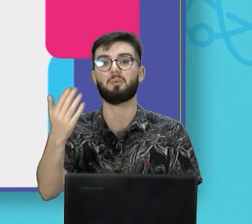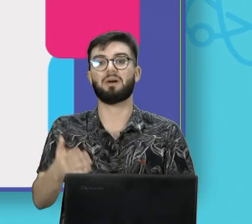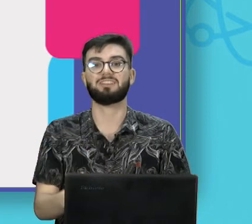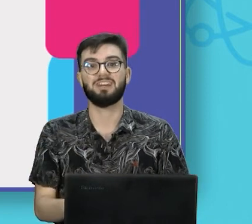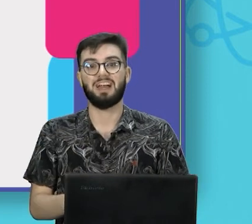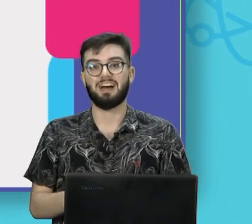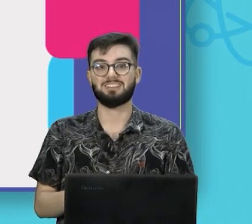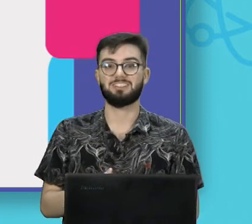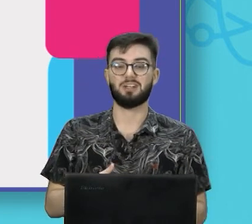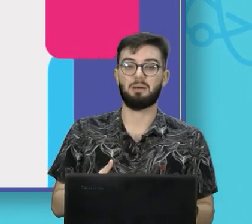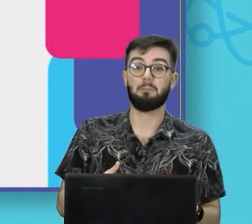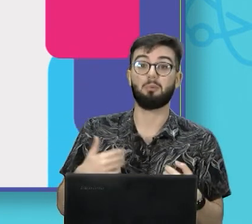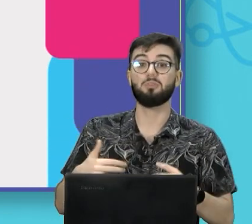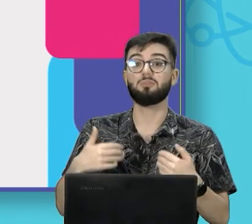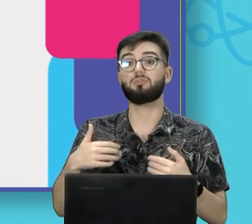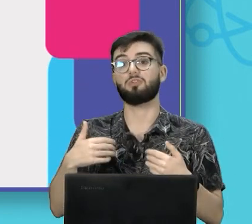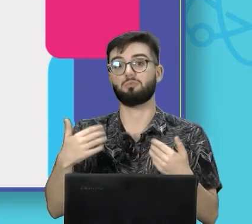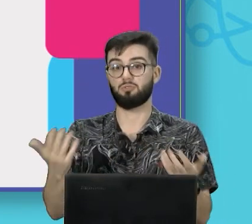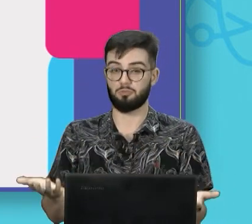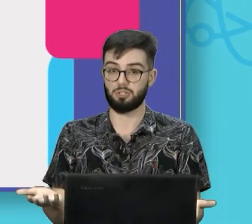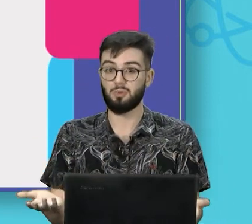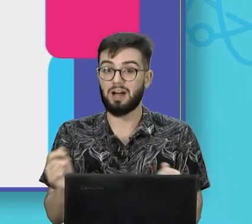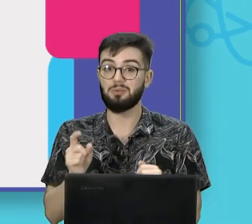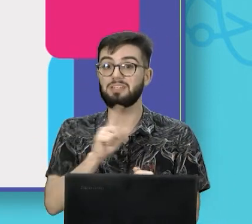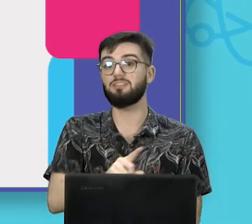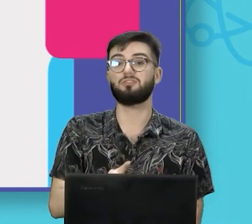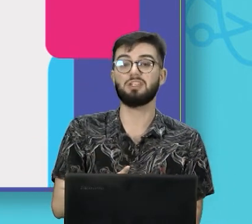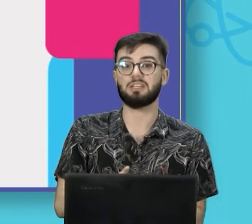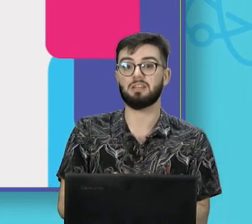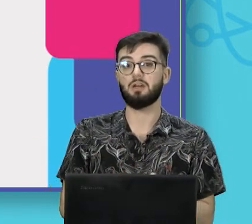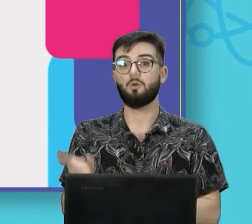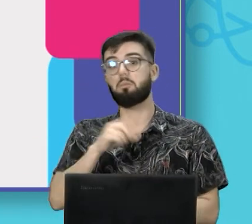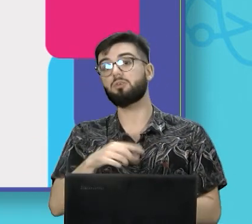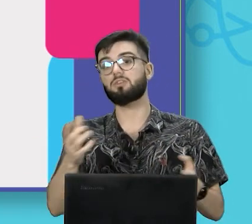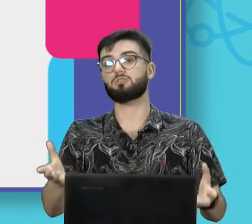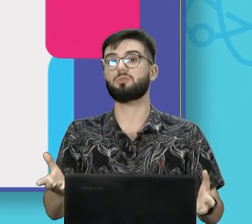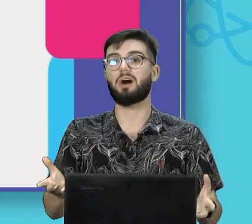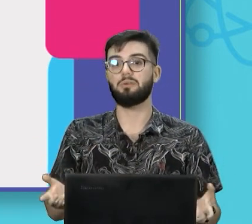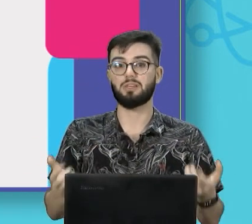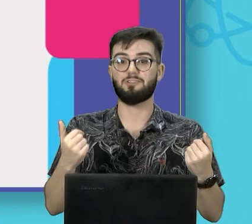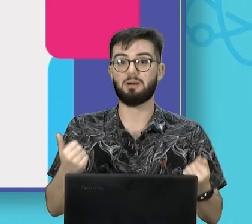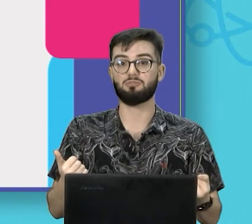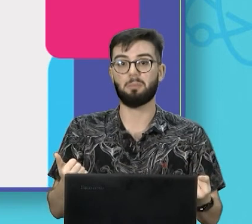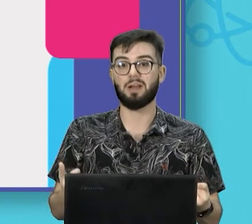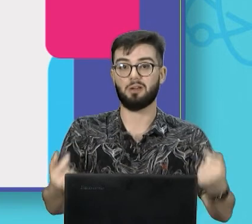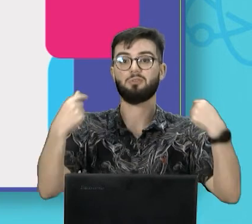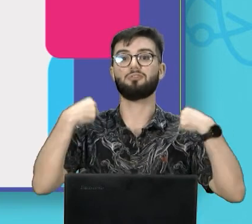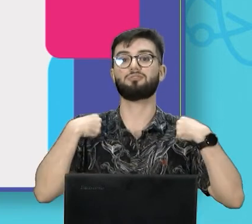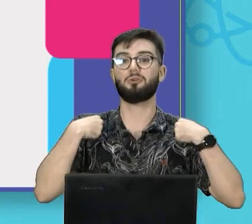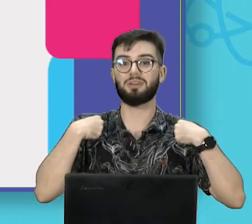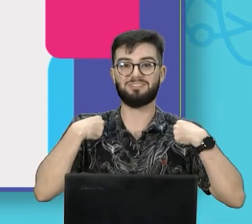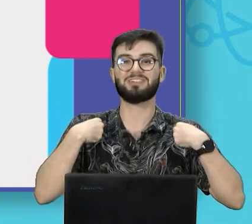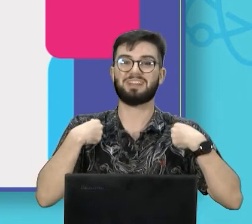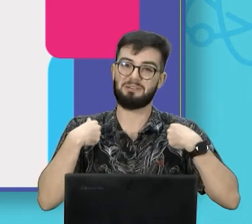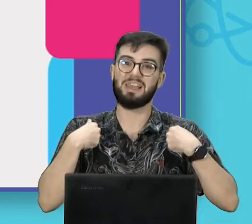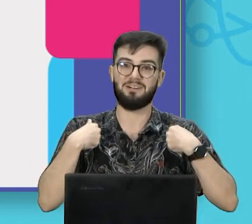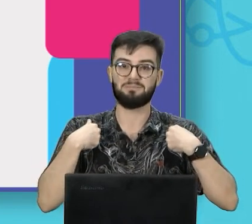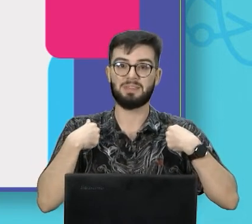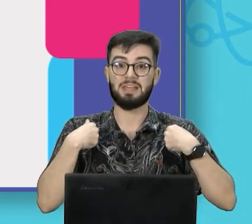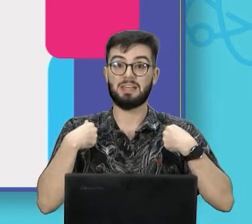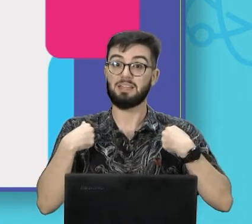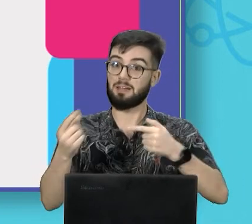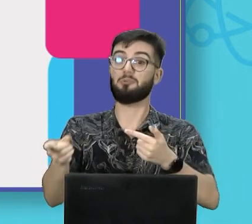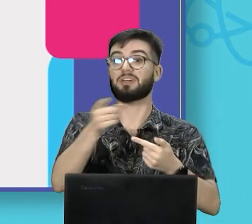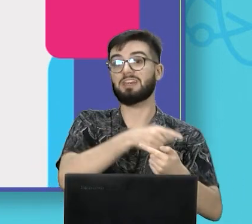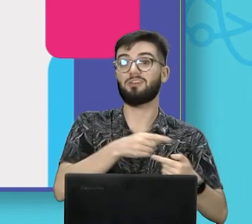letra e aí o sono passa a se chamar Bonde do segundo São Januário e nem o seguinte o bonde São Januário Leva Mais Um operário sou eu quem vou